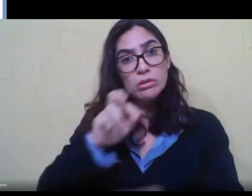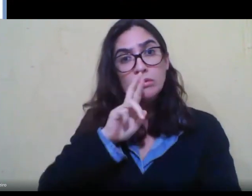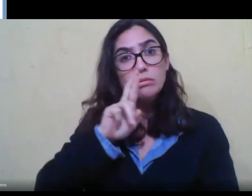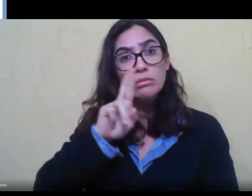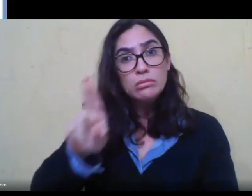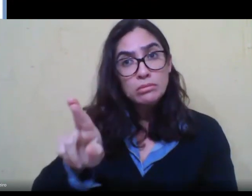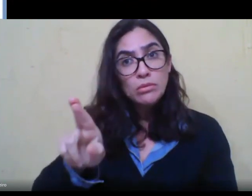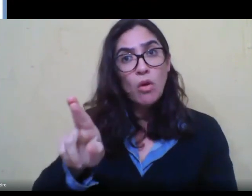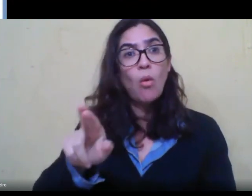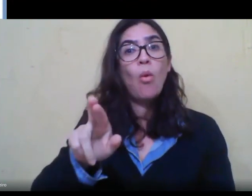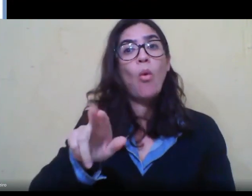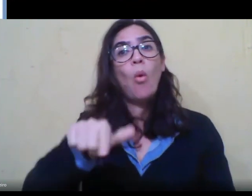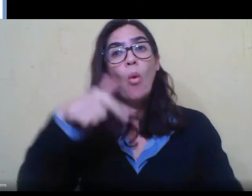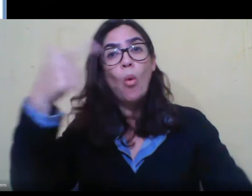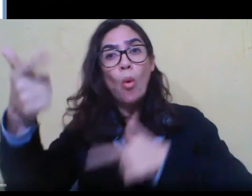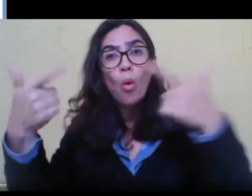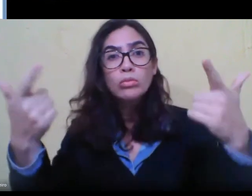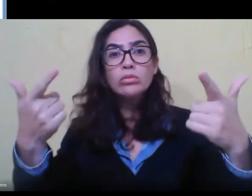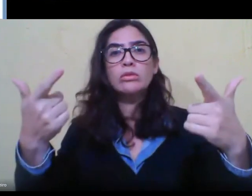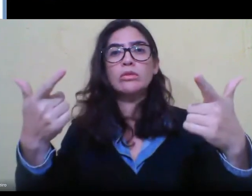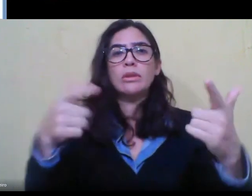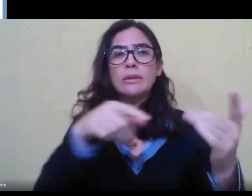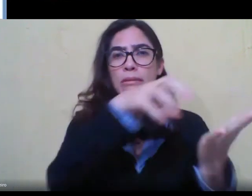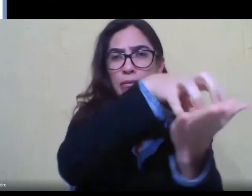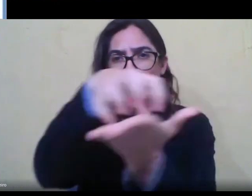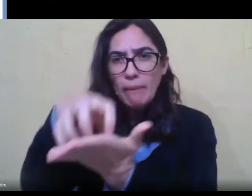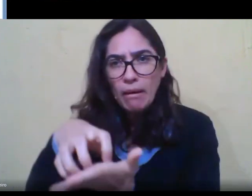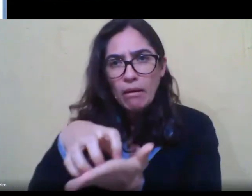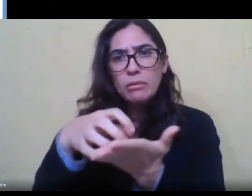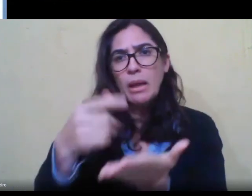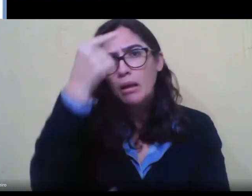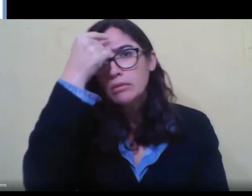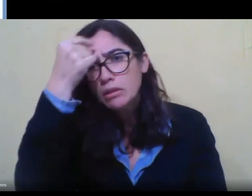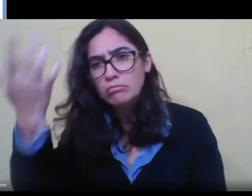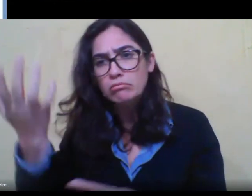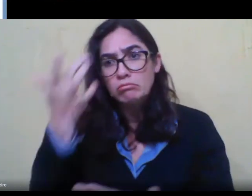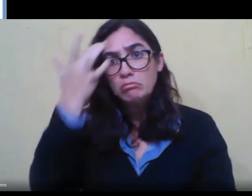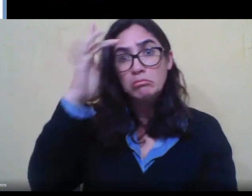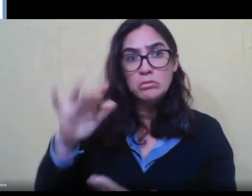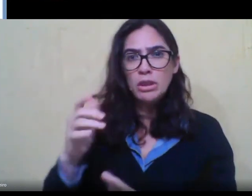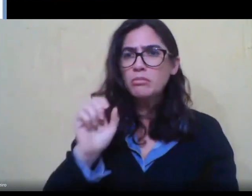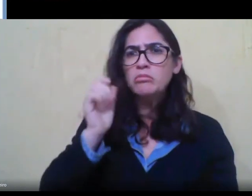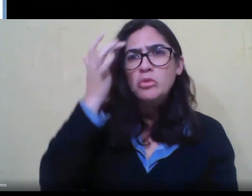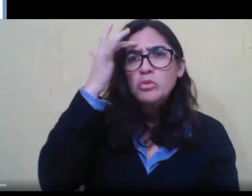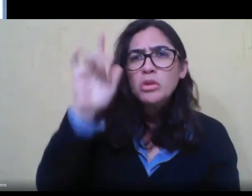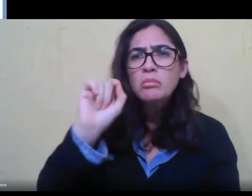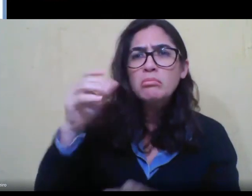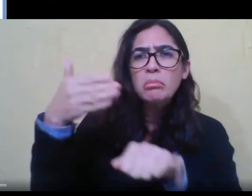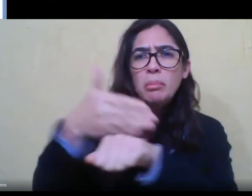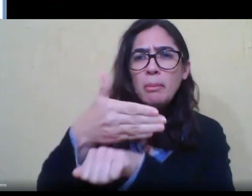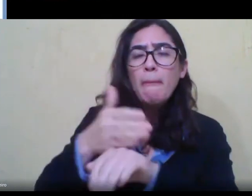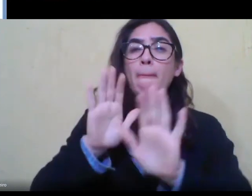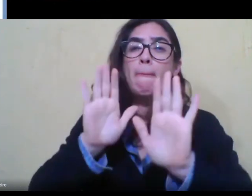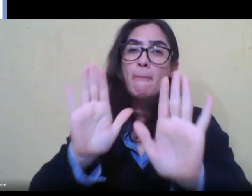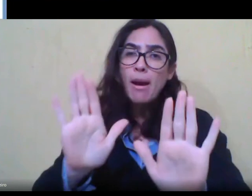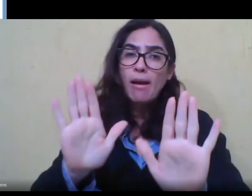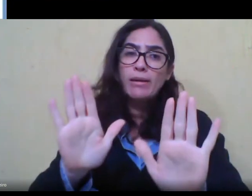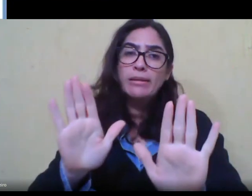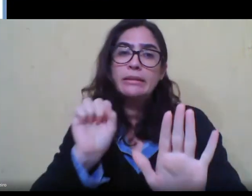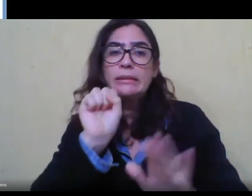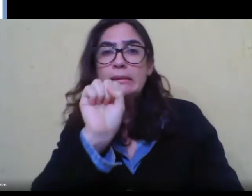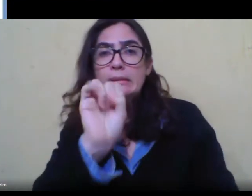É, não tenho muita ideia de quem está por aqui, mas se alguém que for lá e puder responder, fica à vontade.